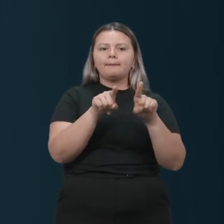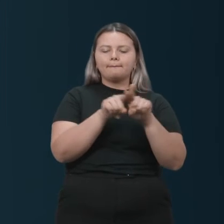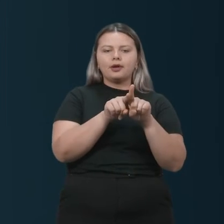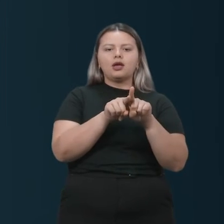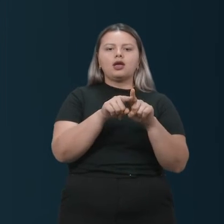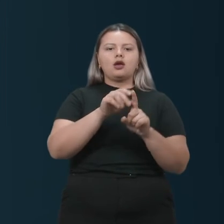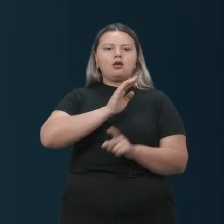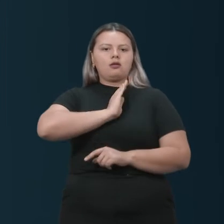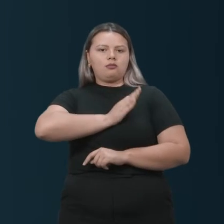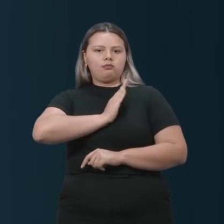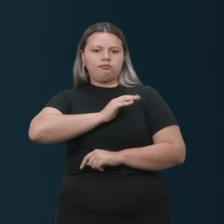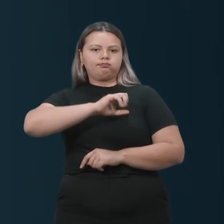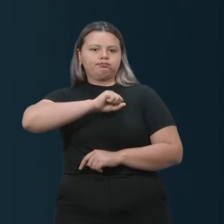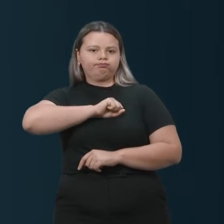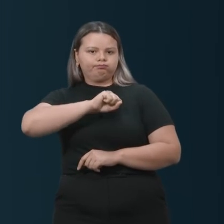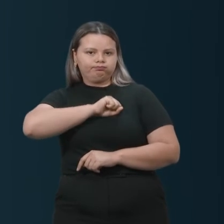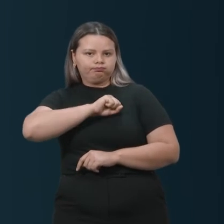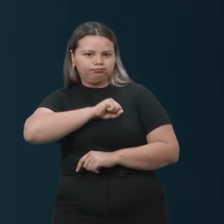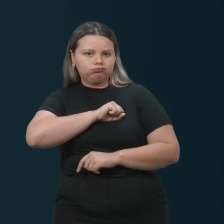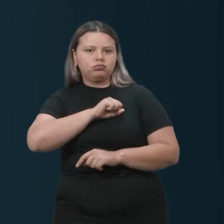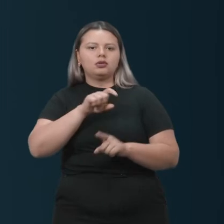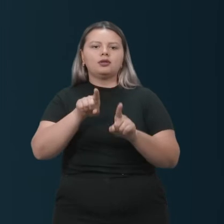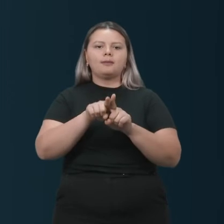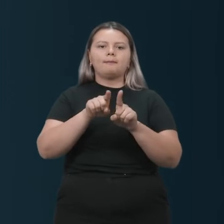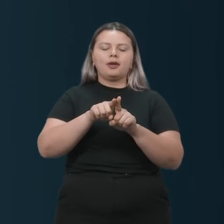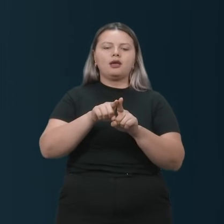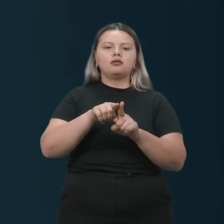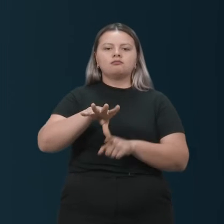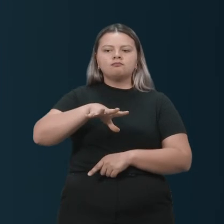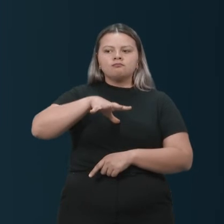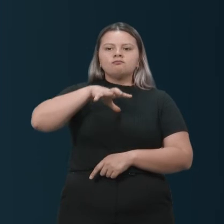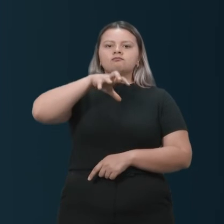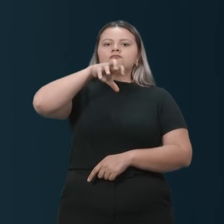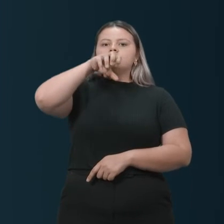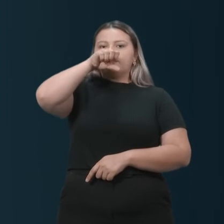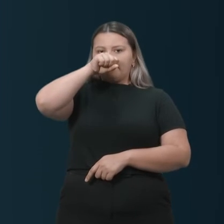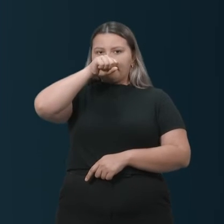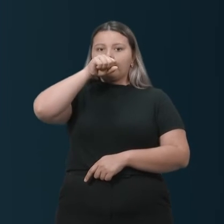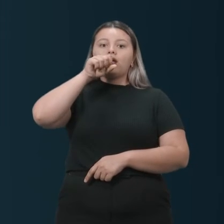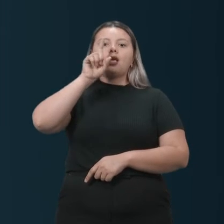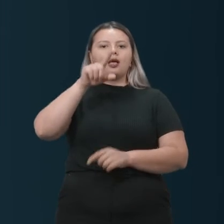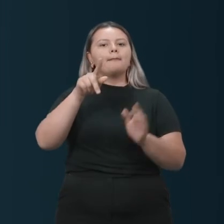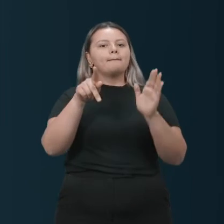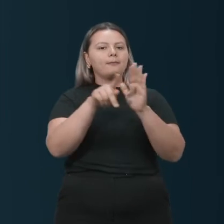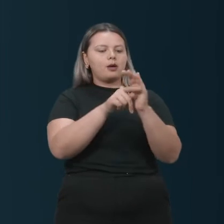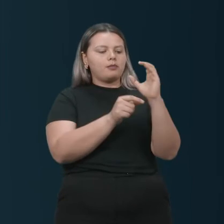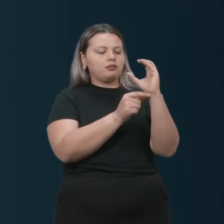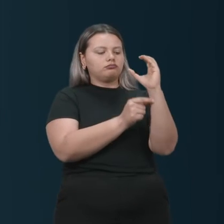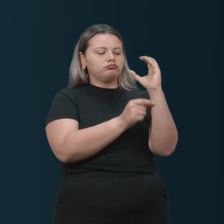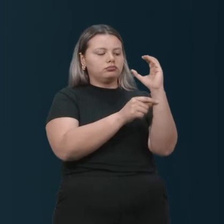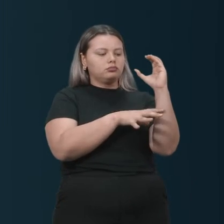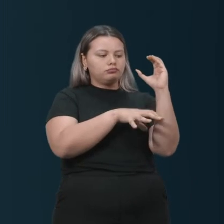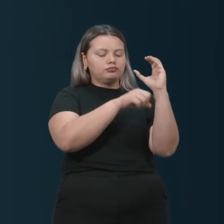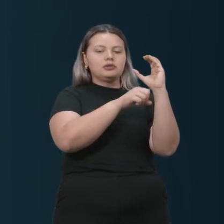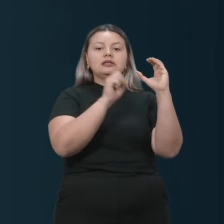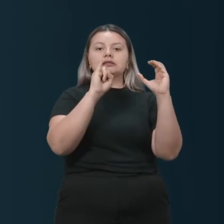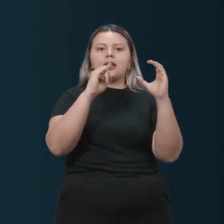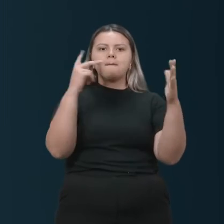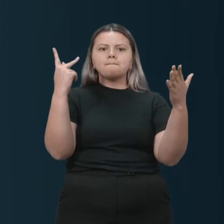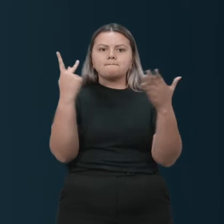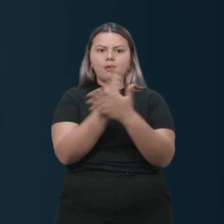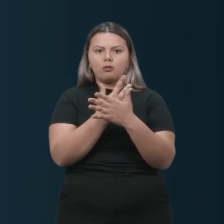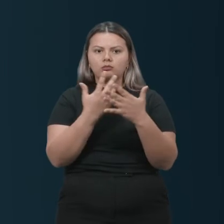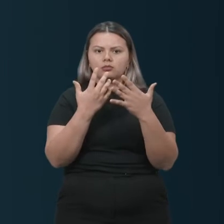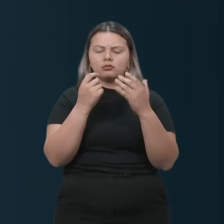como a frequência cardíaca, frequência respiratória, e uma participação importante em estados de alerta